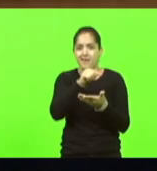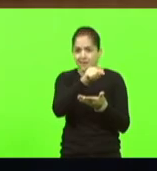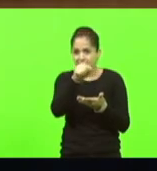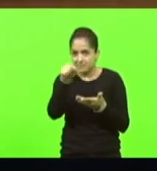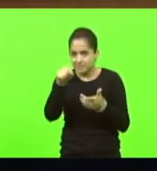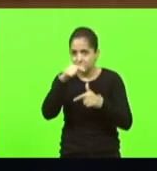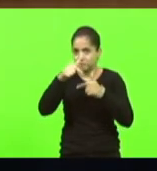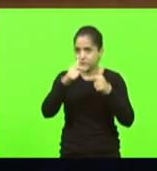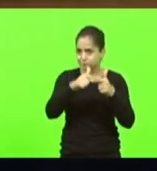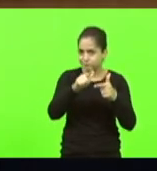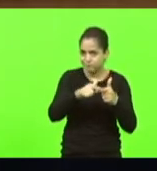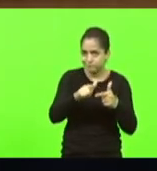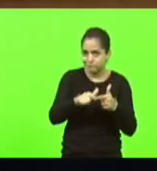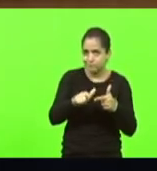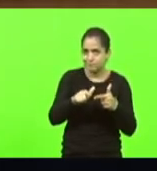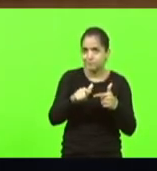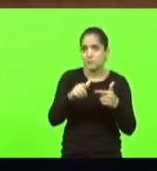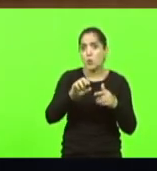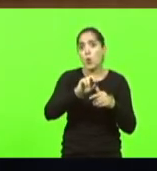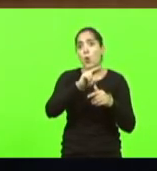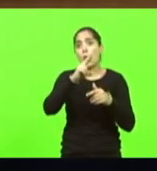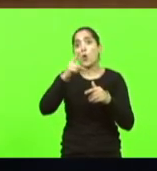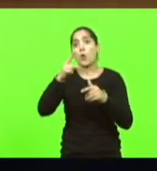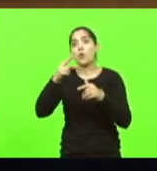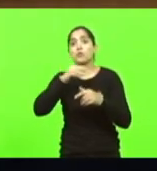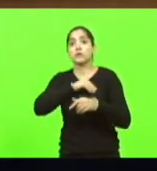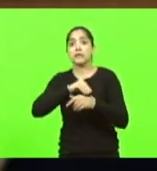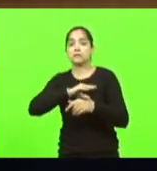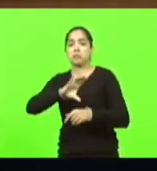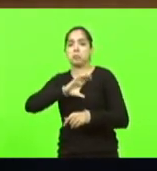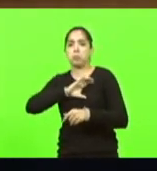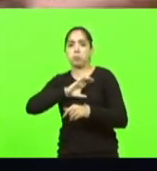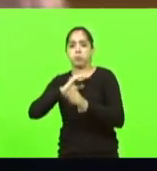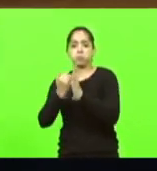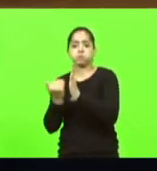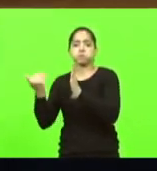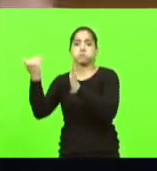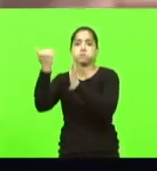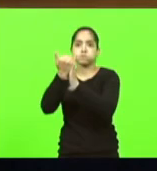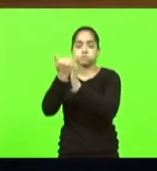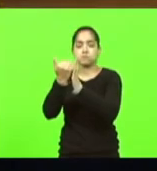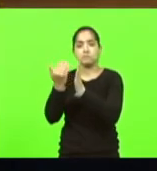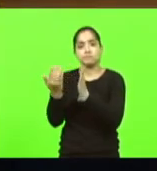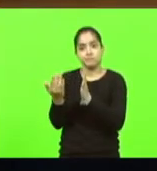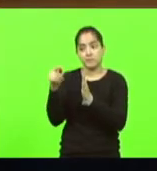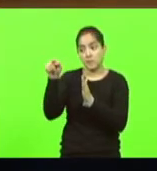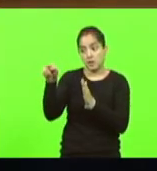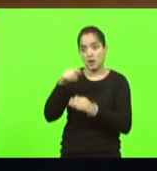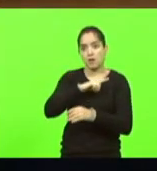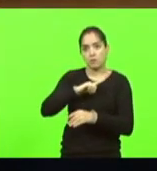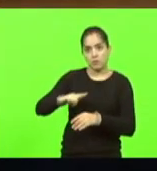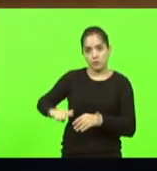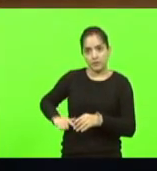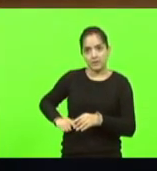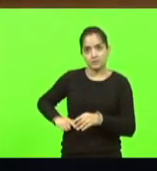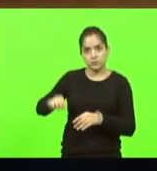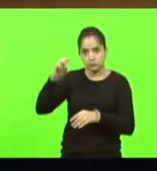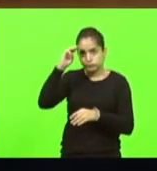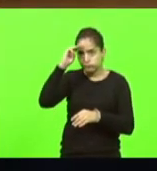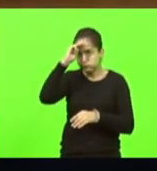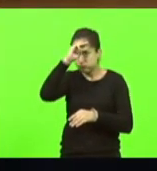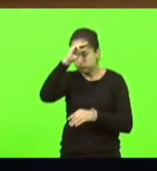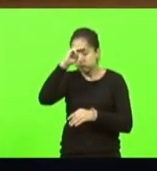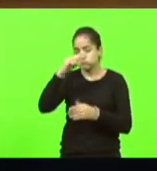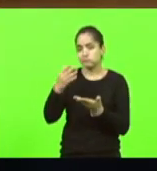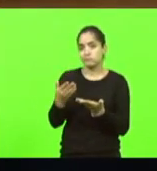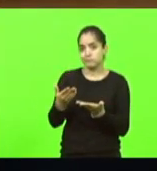tá o problema ou até nos altos salários no próprio salário do governador que aposentaram os 48 anos de idade com